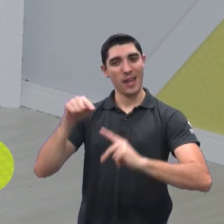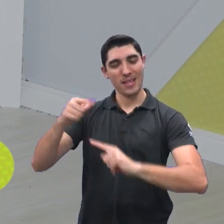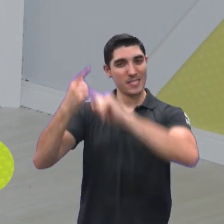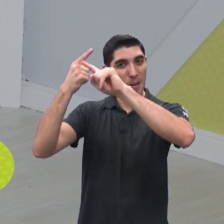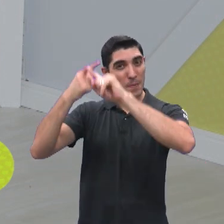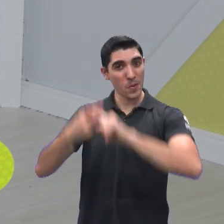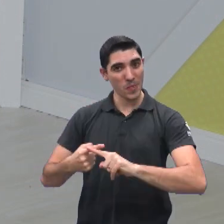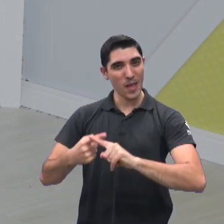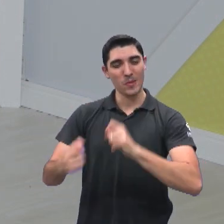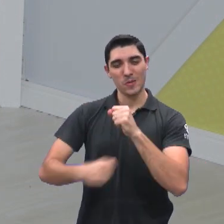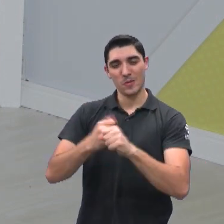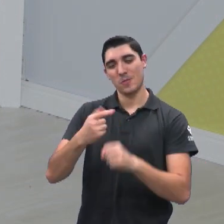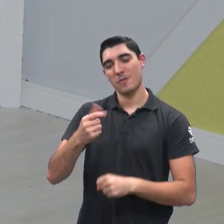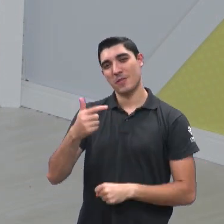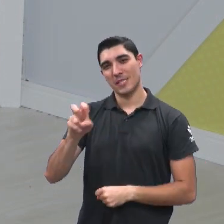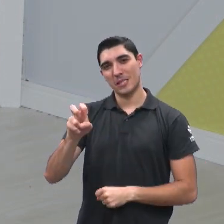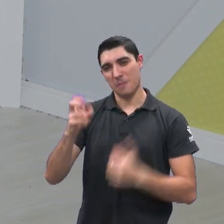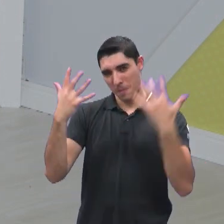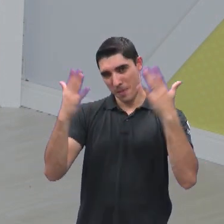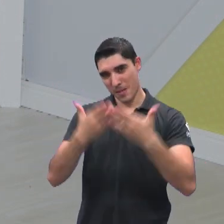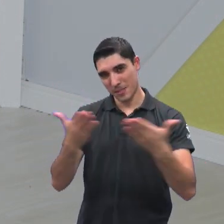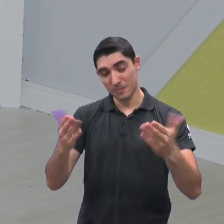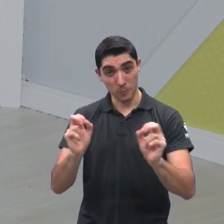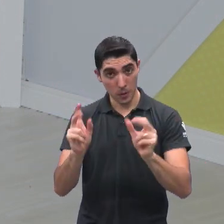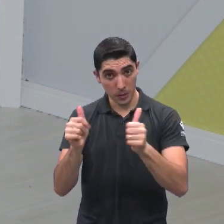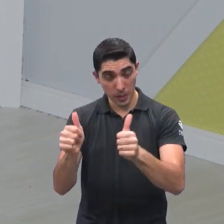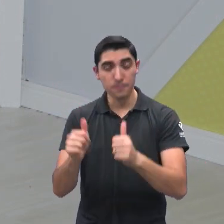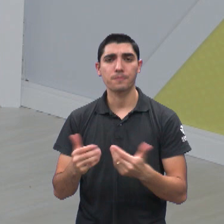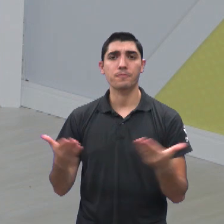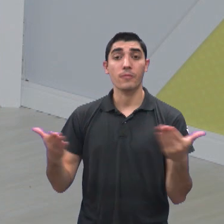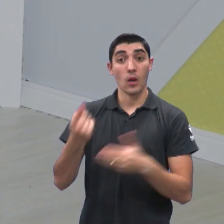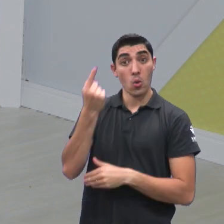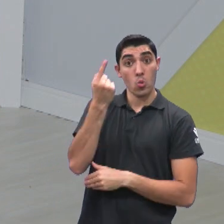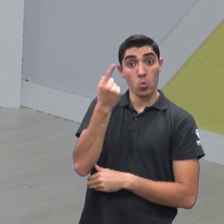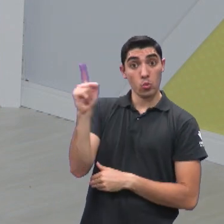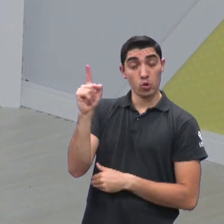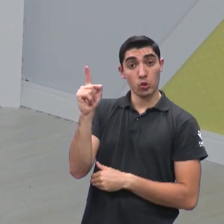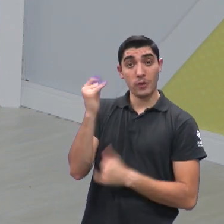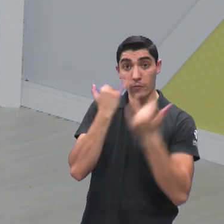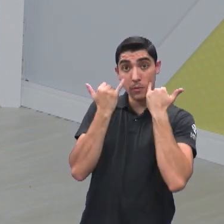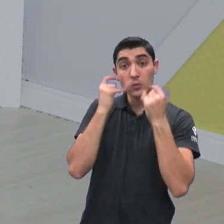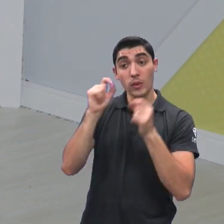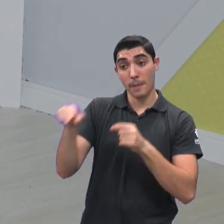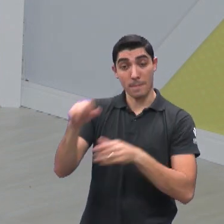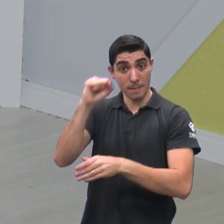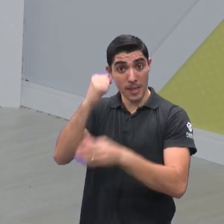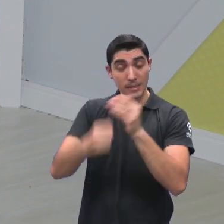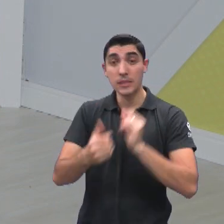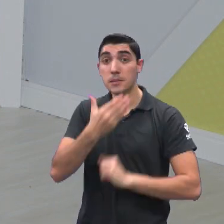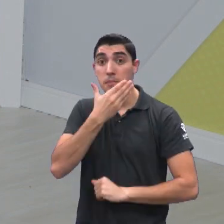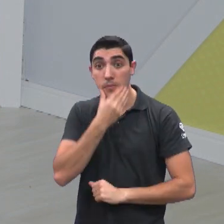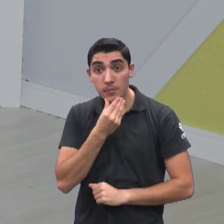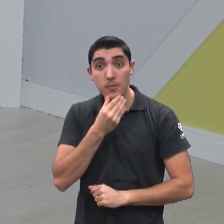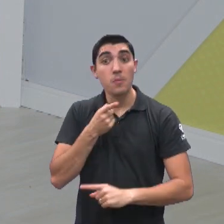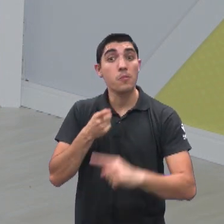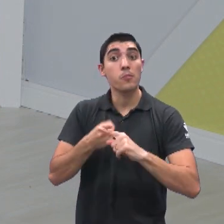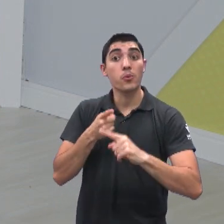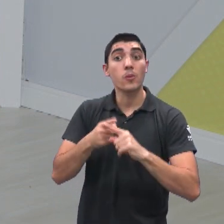parabéns a todos vocês, tá certo? Brunão, pra gente fechar esse segundo bloco, vamos voltar a falar de basquete, mas do basquete masculino, porque é o seguinte,